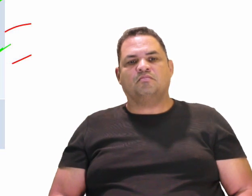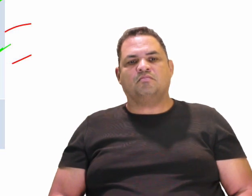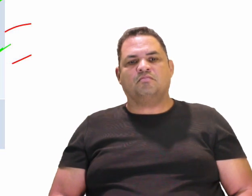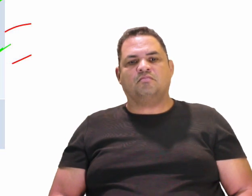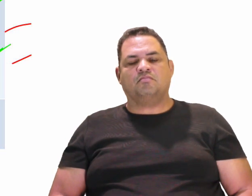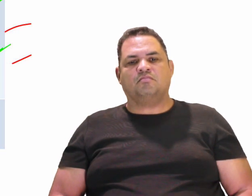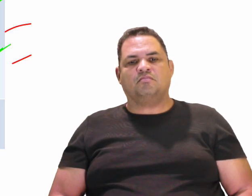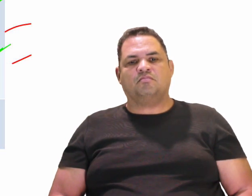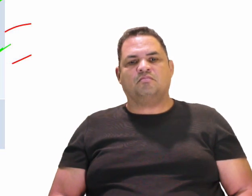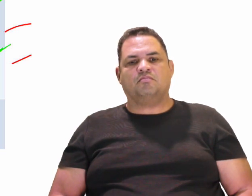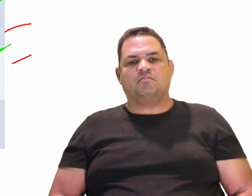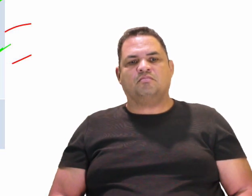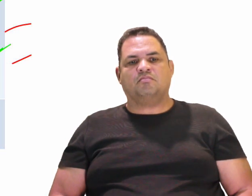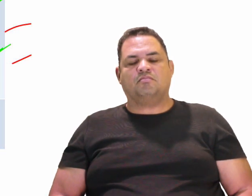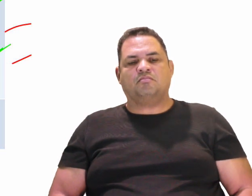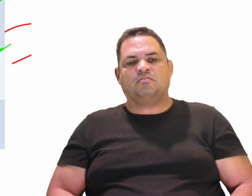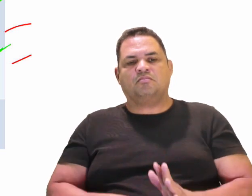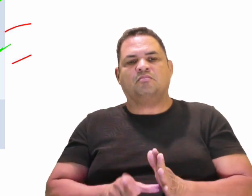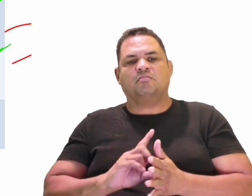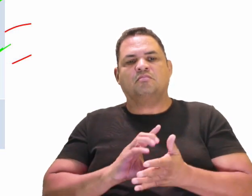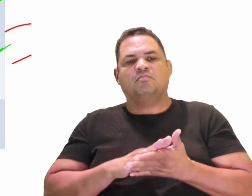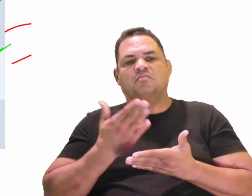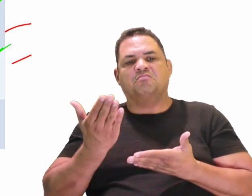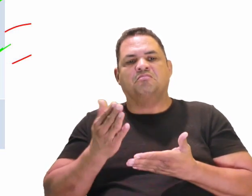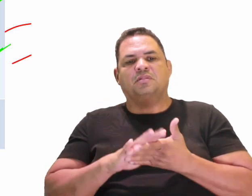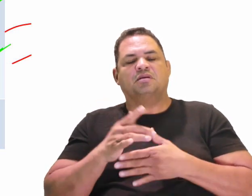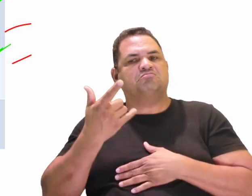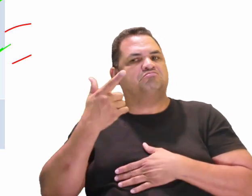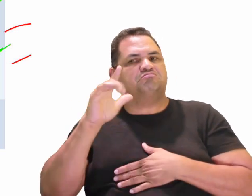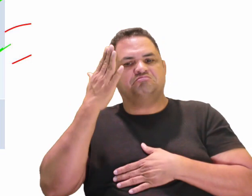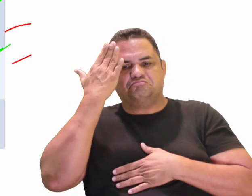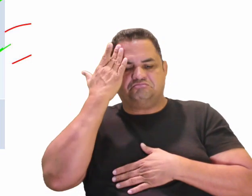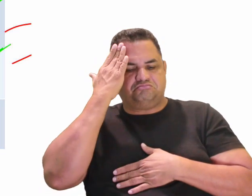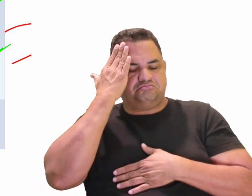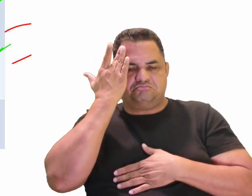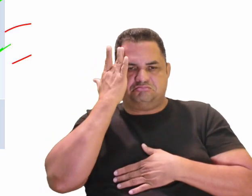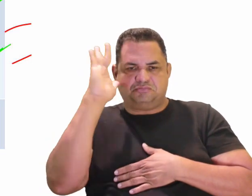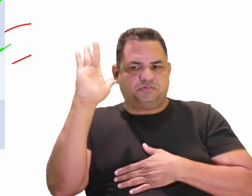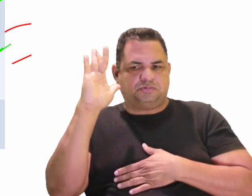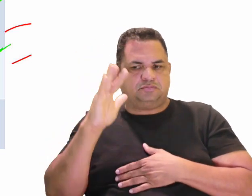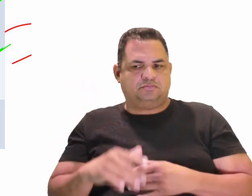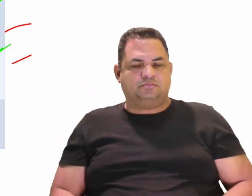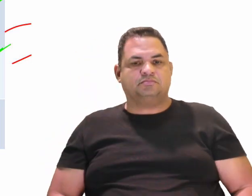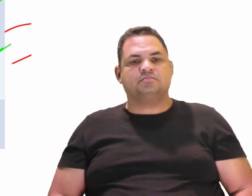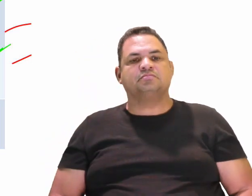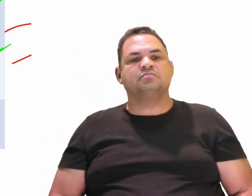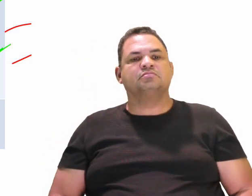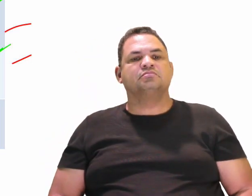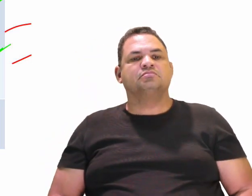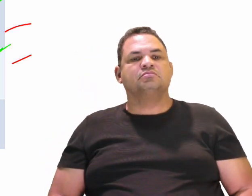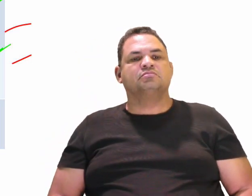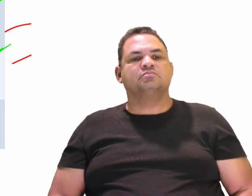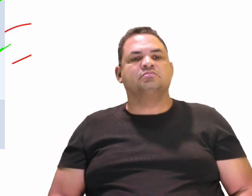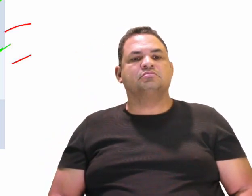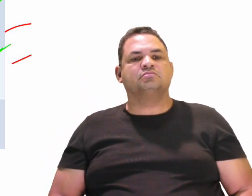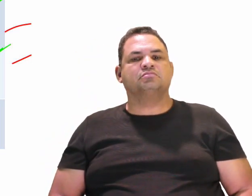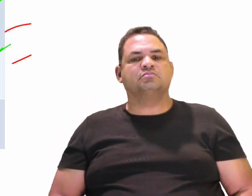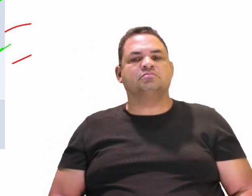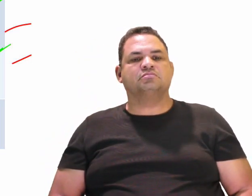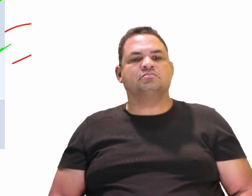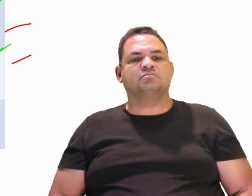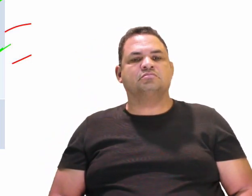gymnastics no final, e antes você colocar ele não consegue, né? Ele não sabe, he can't. Então, no dance, então é he